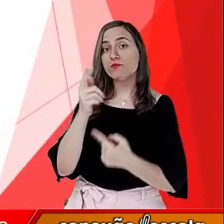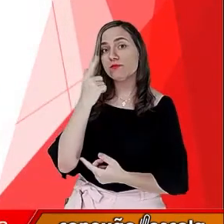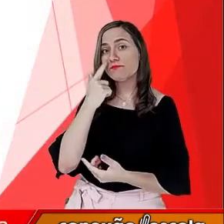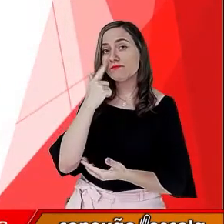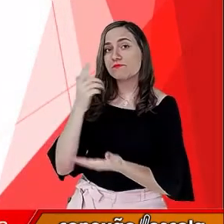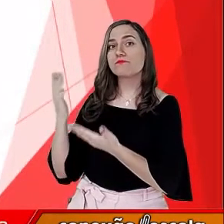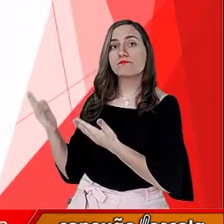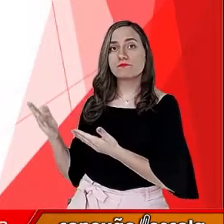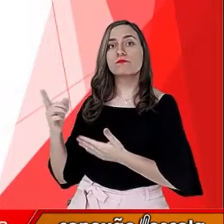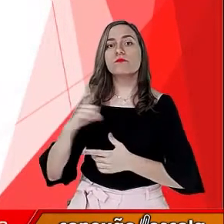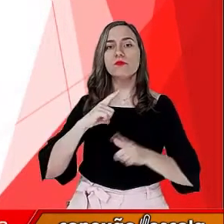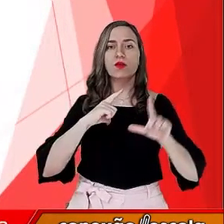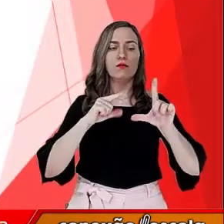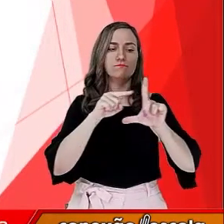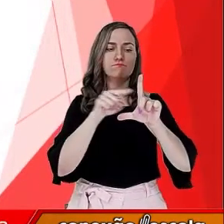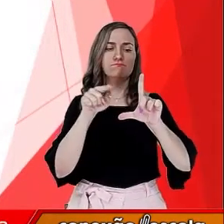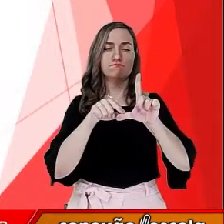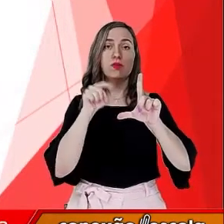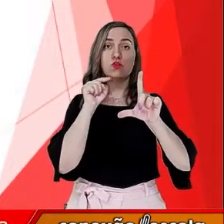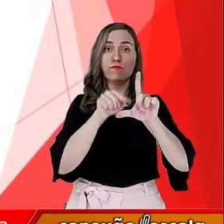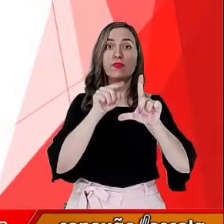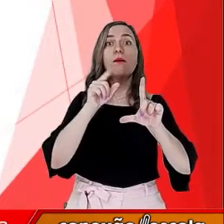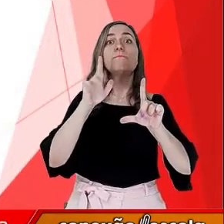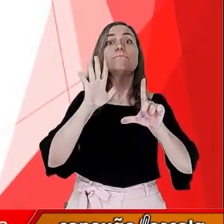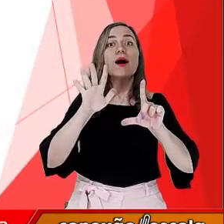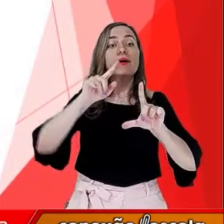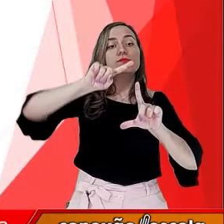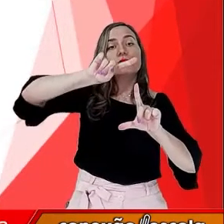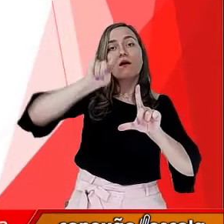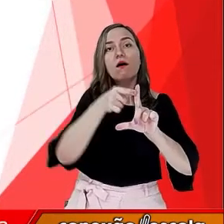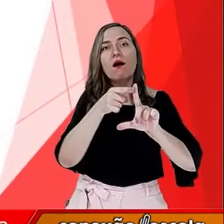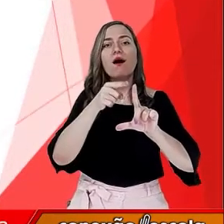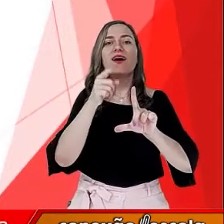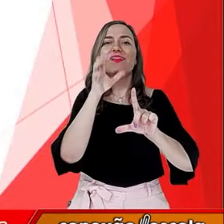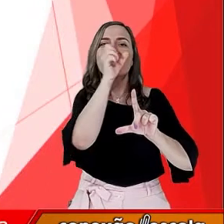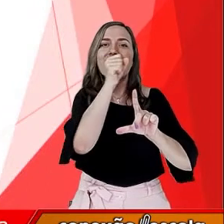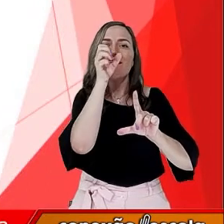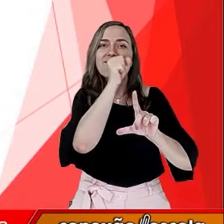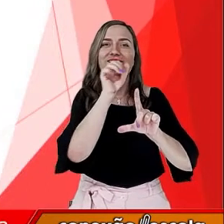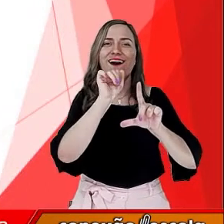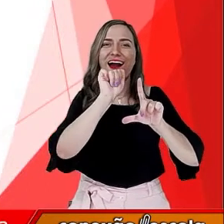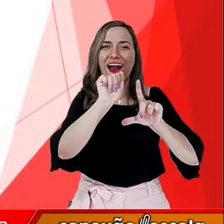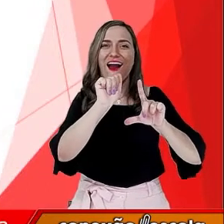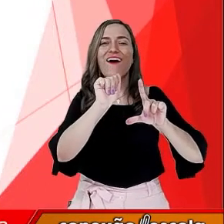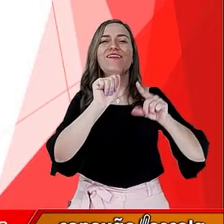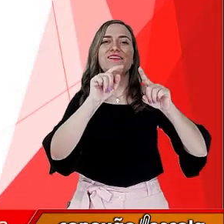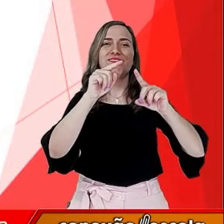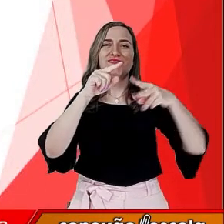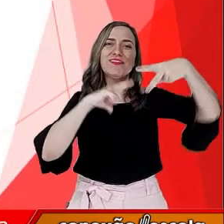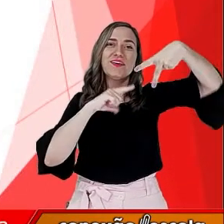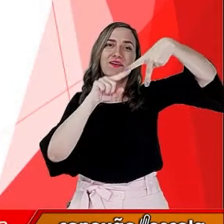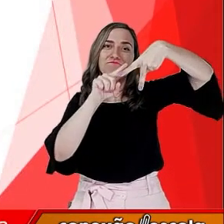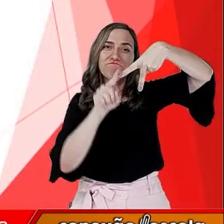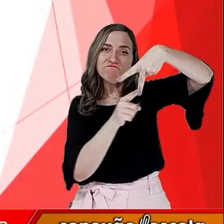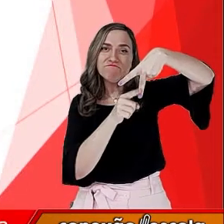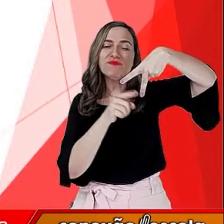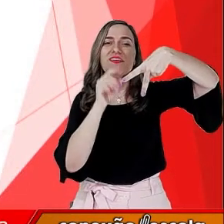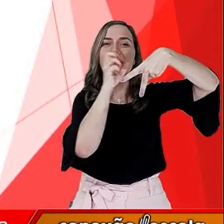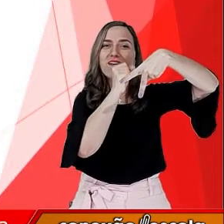coloquei um ângulo A. Esse ângulo A, devido à sua posição, ele vai